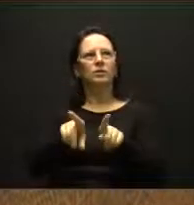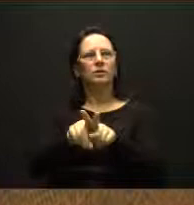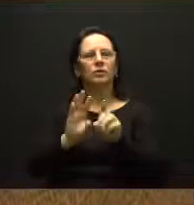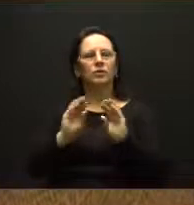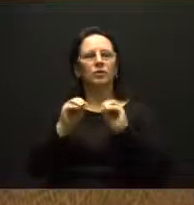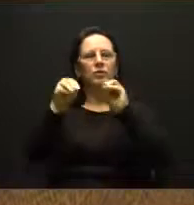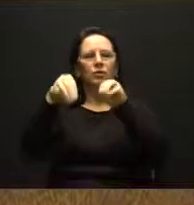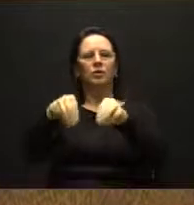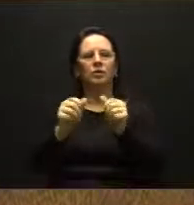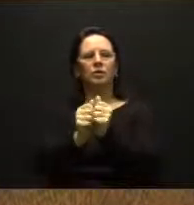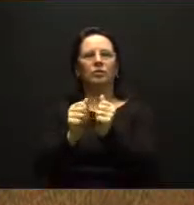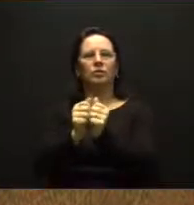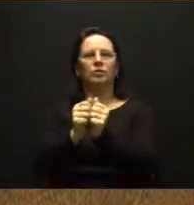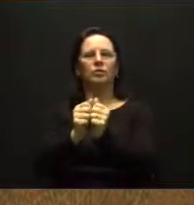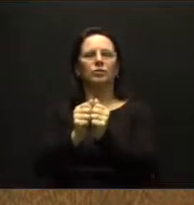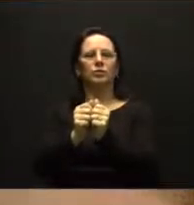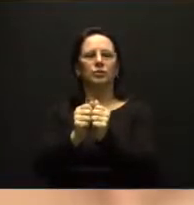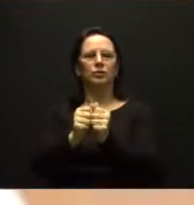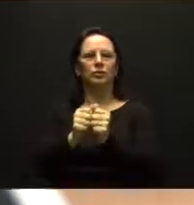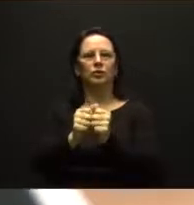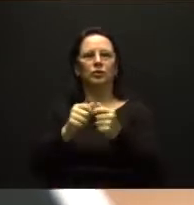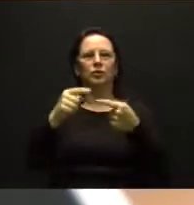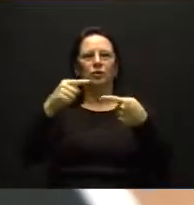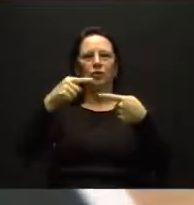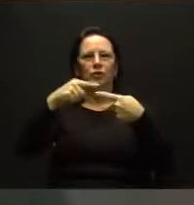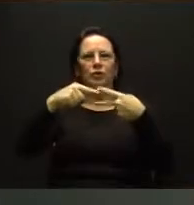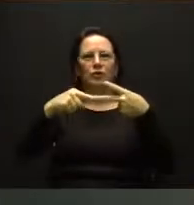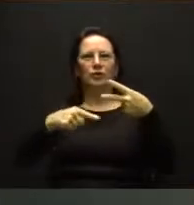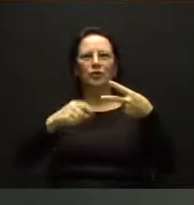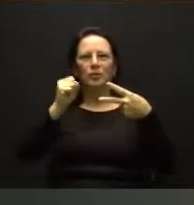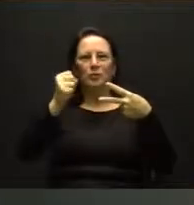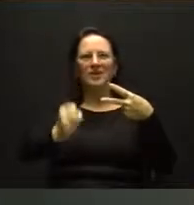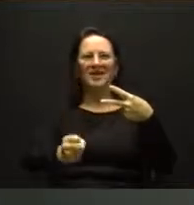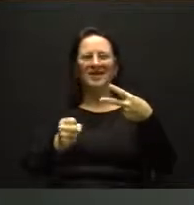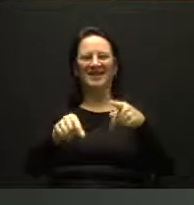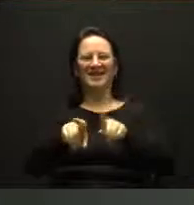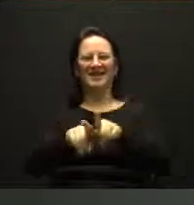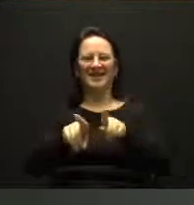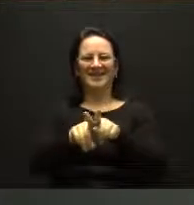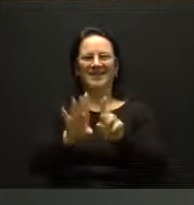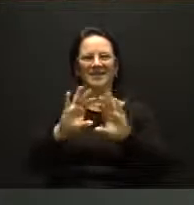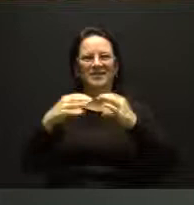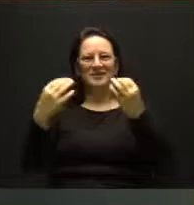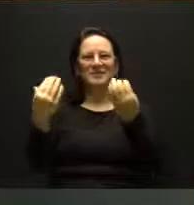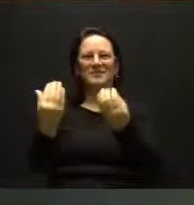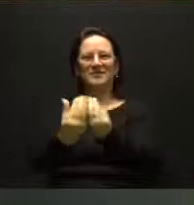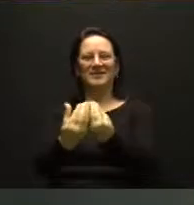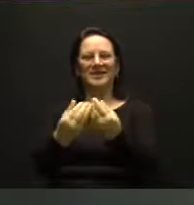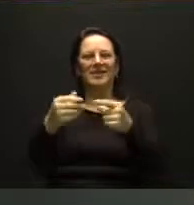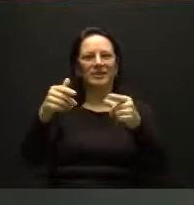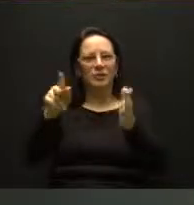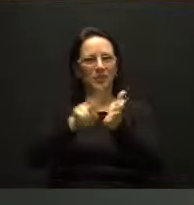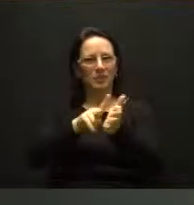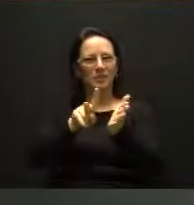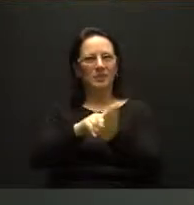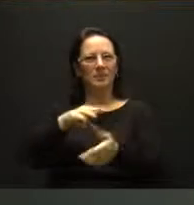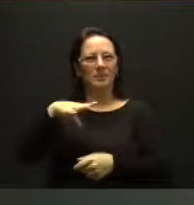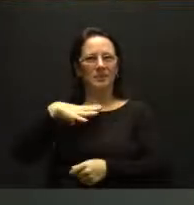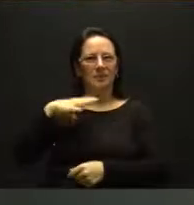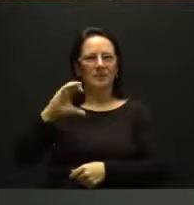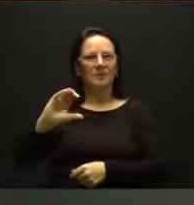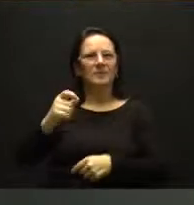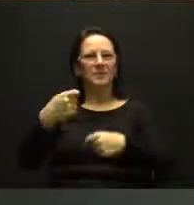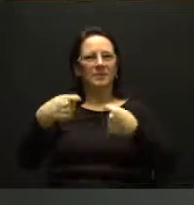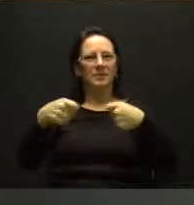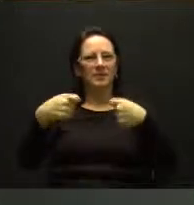em conjunto com os poderes executivo legislativo e com a comunidade local visando sempre